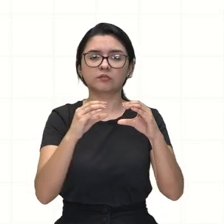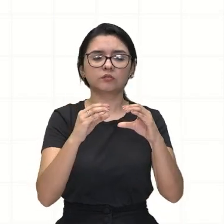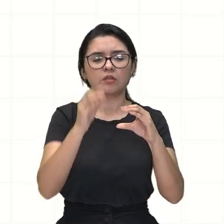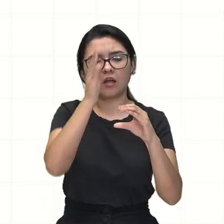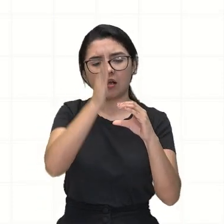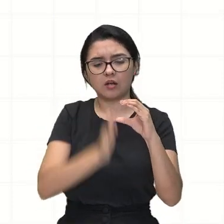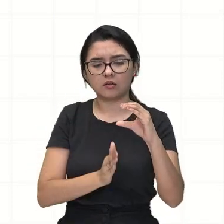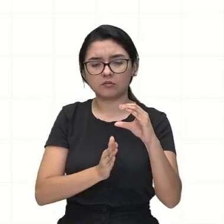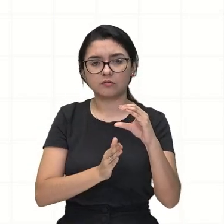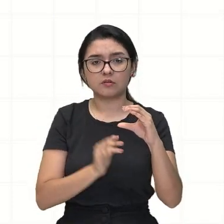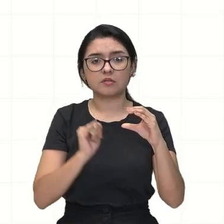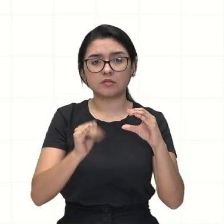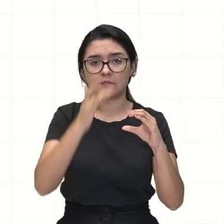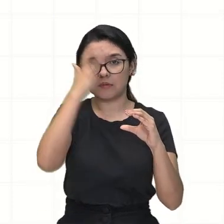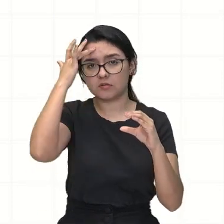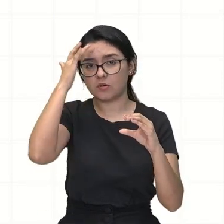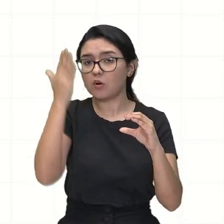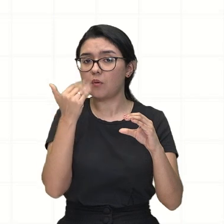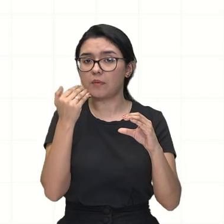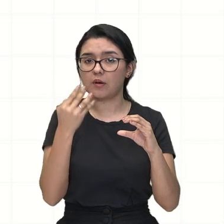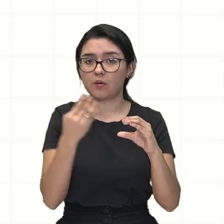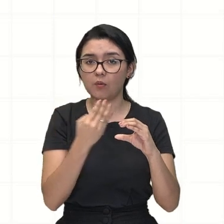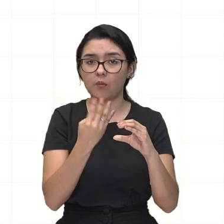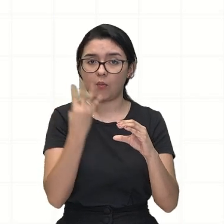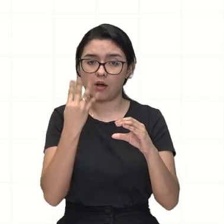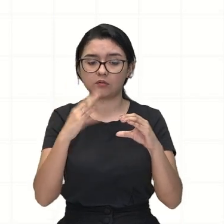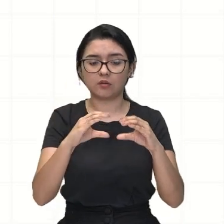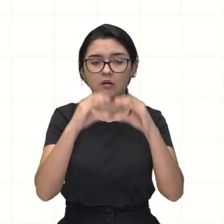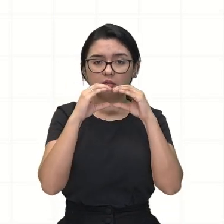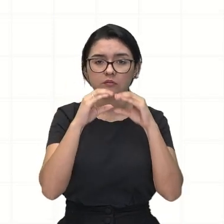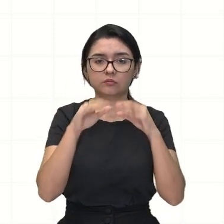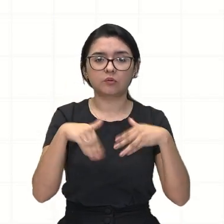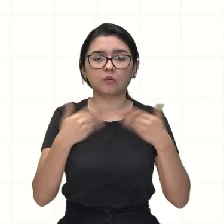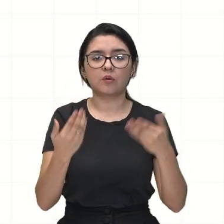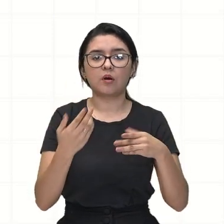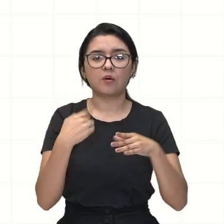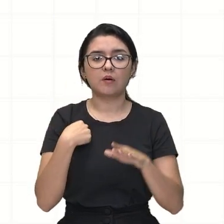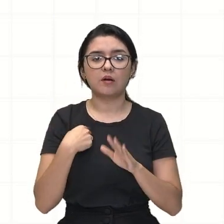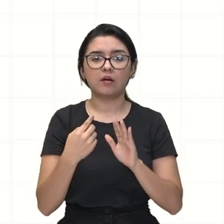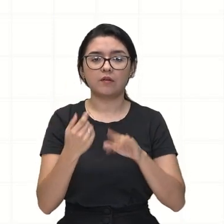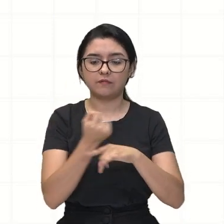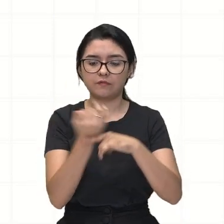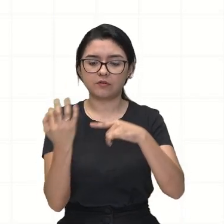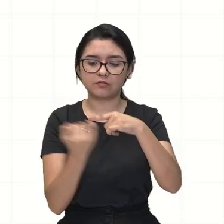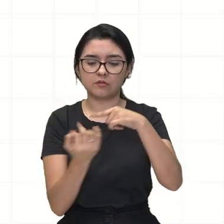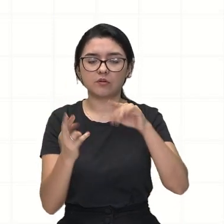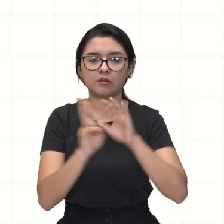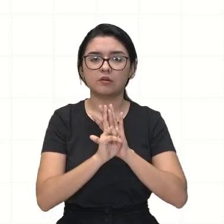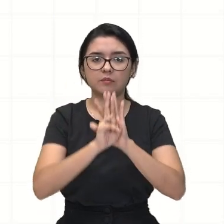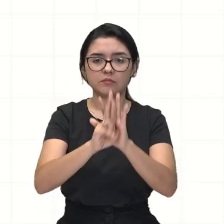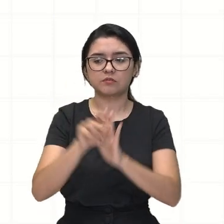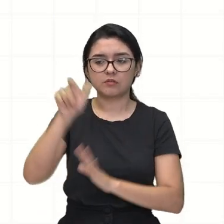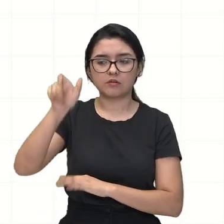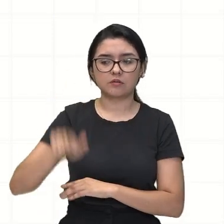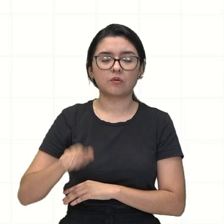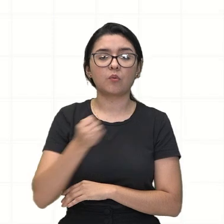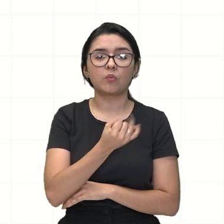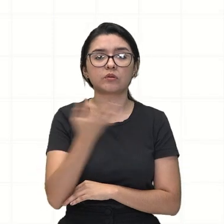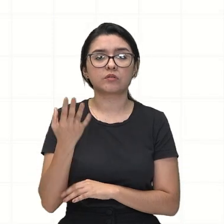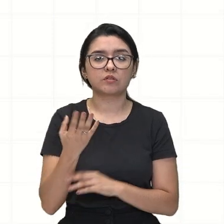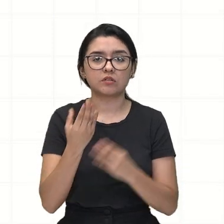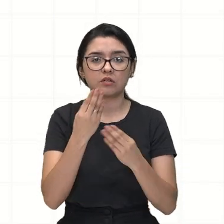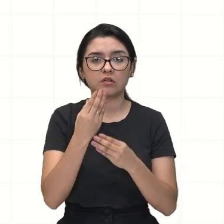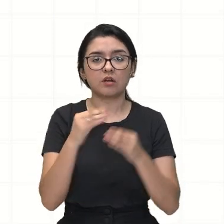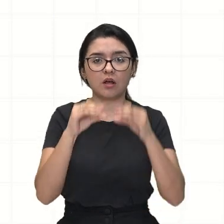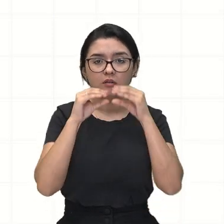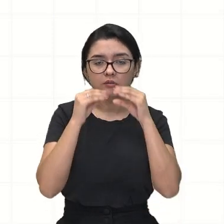4 partes, qual fração representa a quantidade que o cliente comeu? Bom,